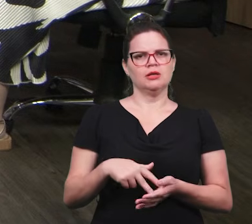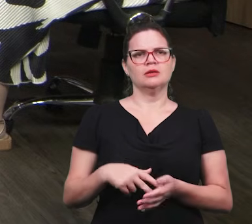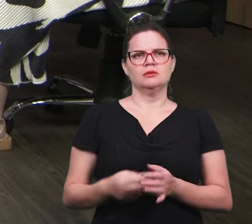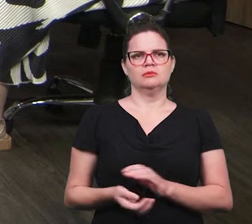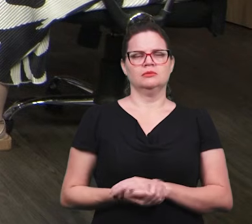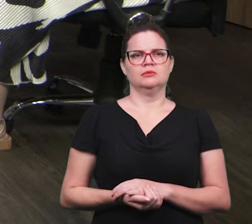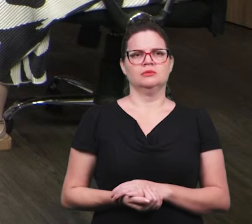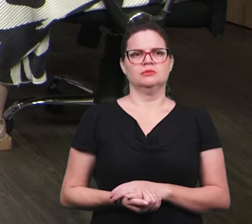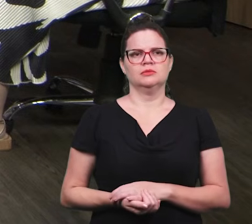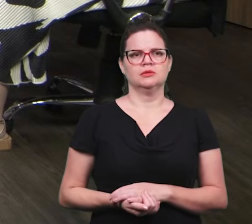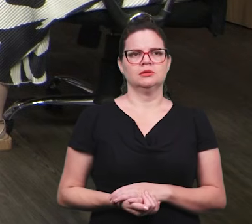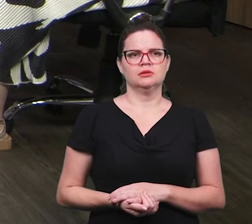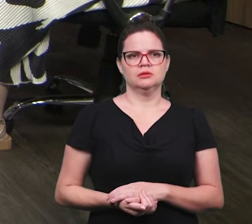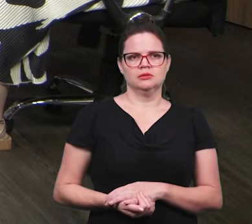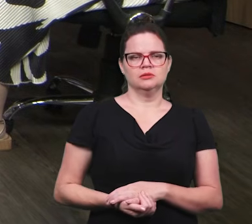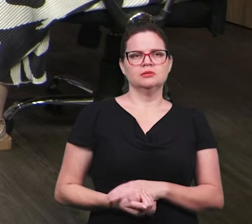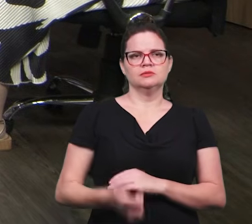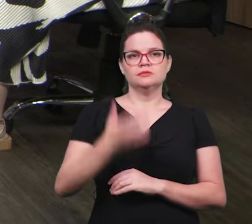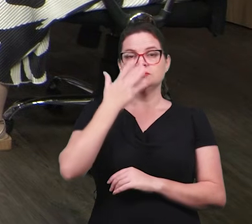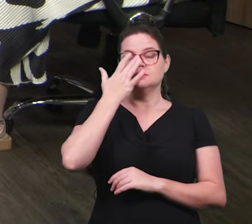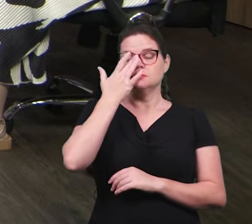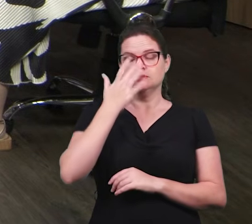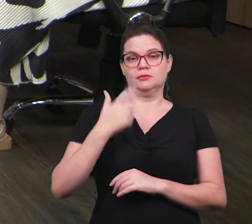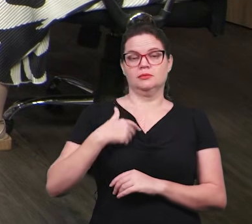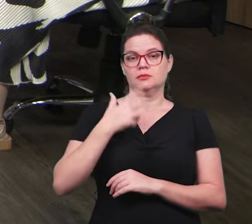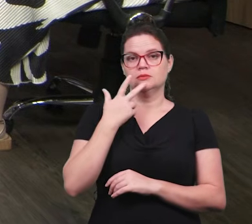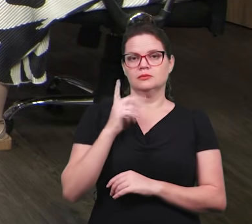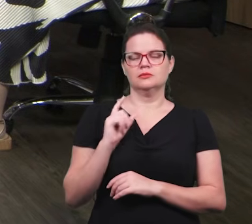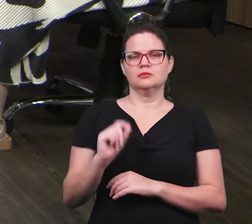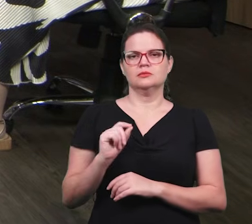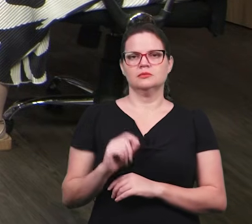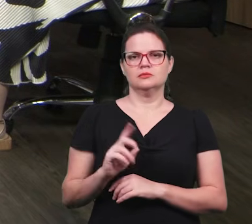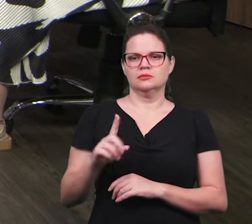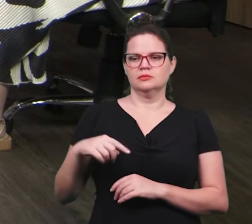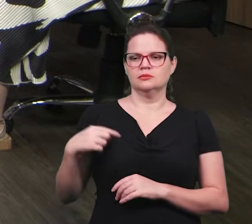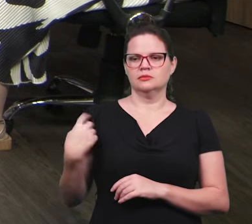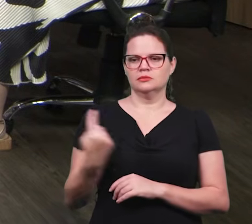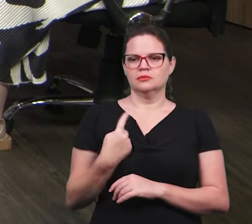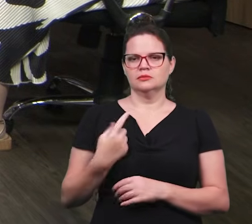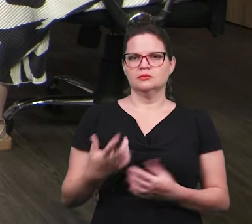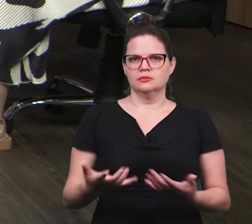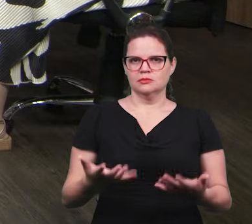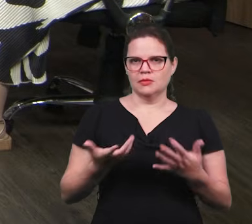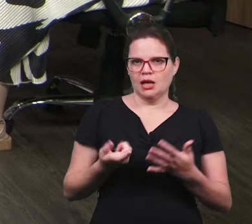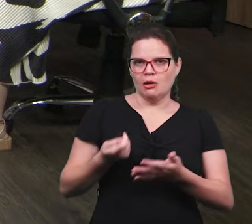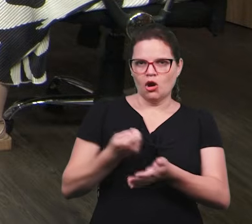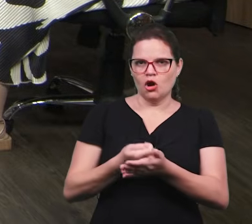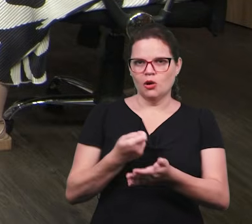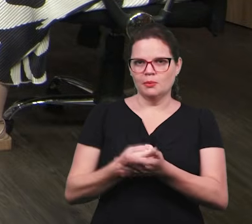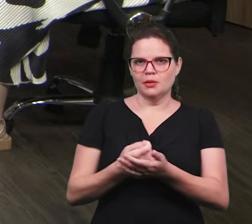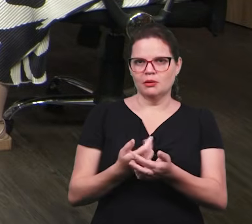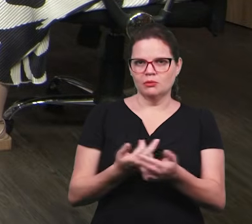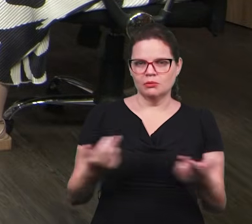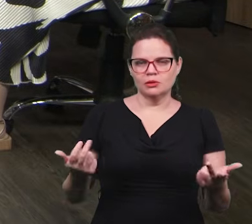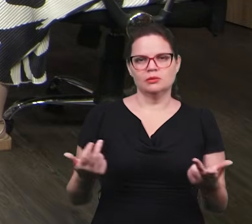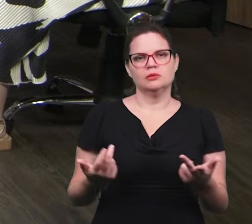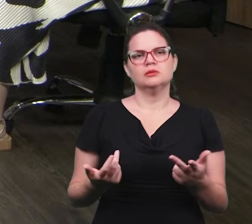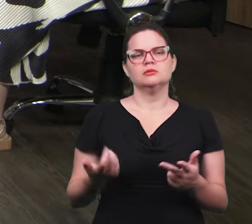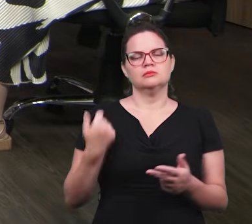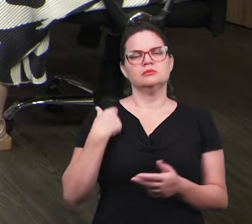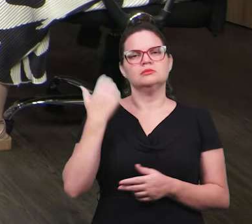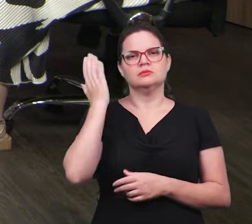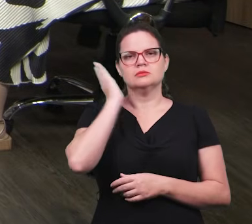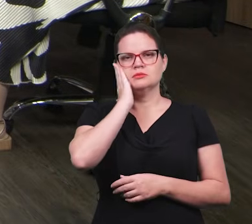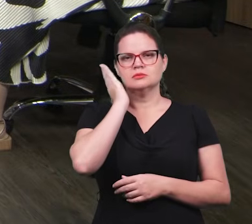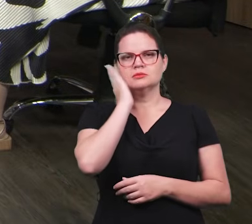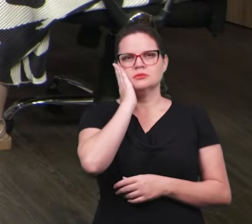que, eu costumo dizer que quando a gente quer cobrar alguma coisa, a gente sabe que a gente tem